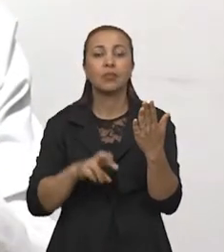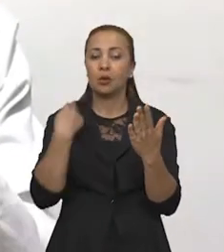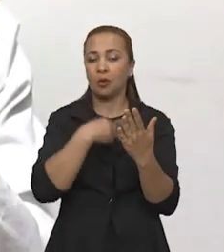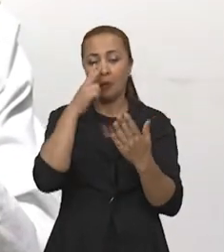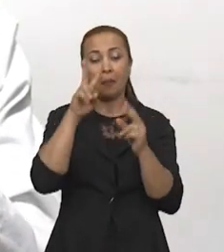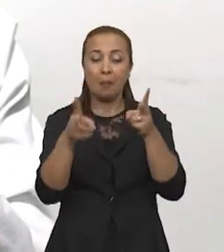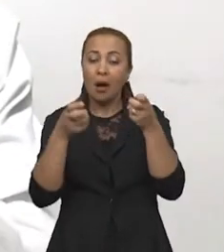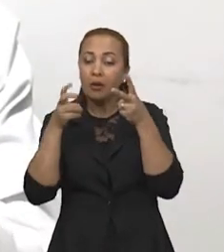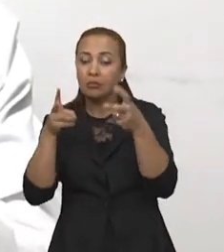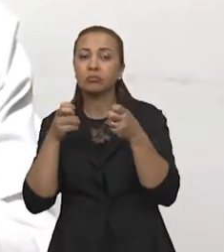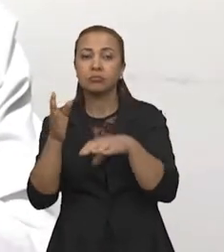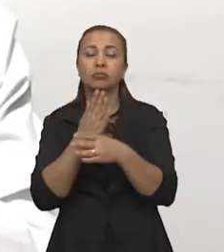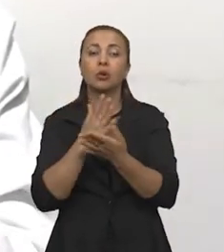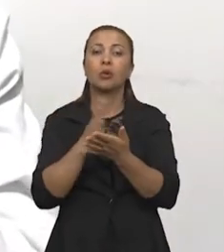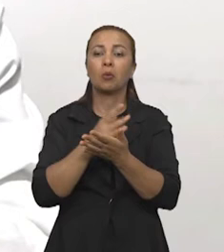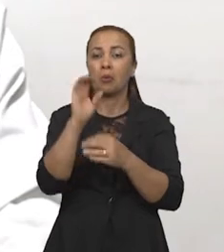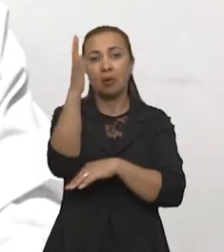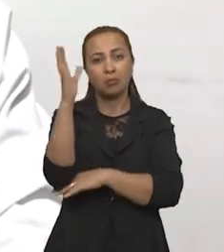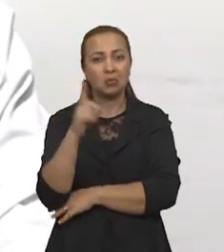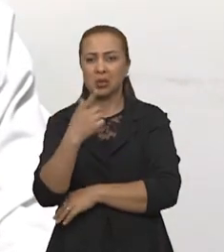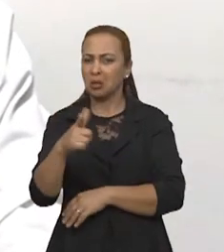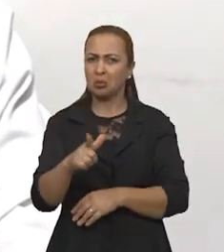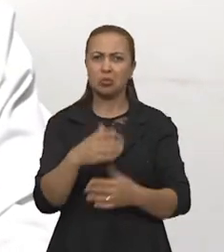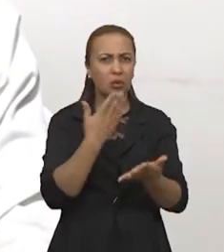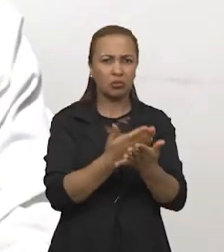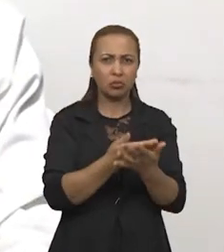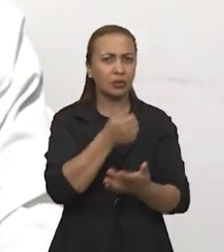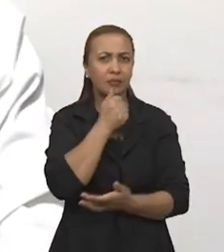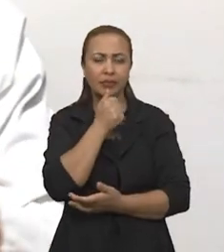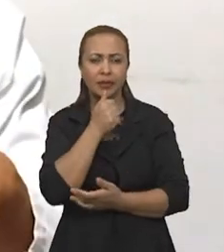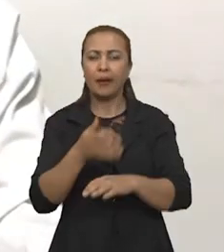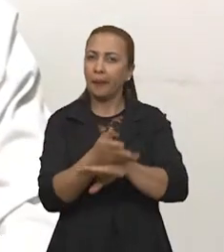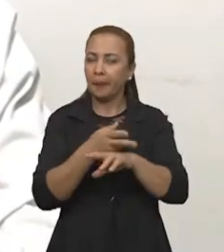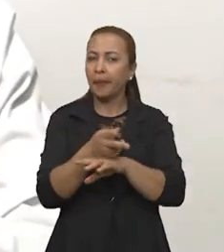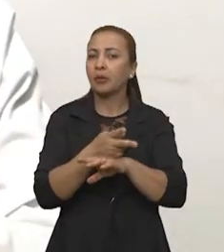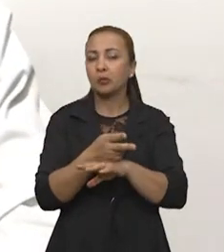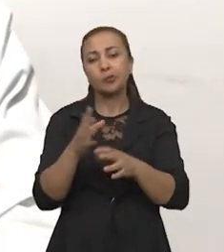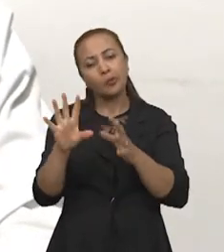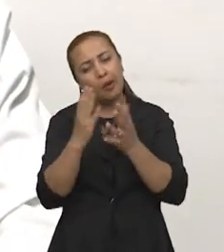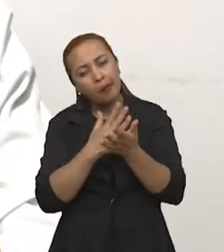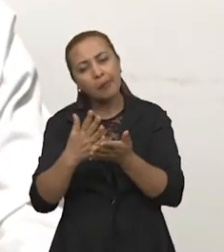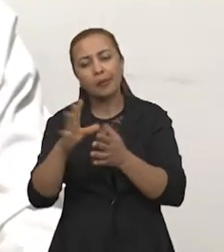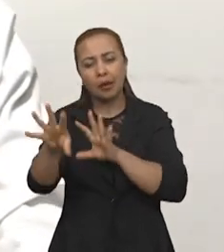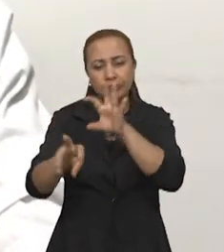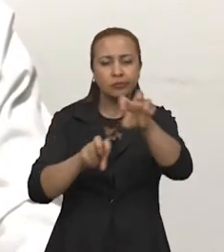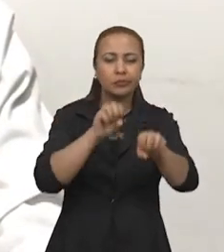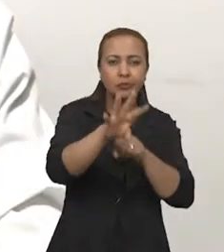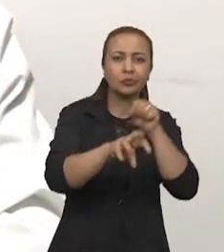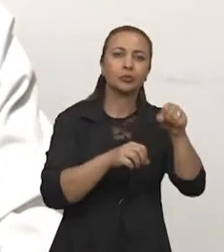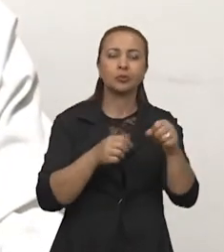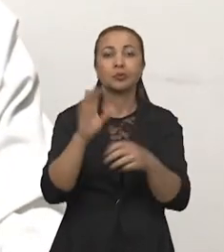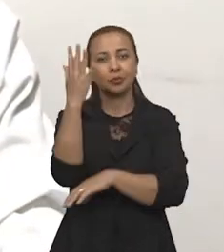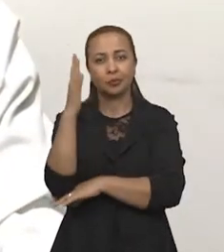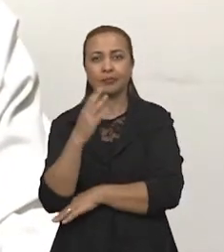vimos algumas plantas que eram plantas que não eram estudadas e começamos, então, a extração dessas plantas. E aí, então,